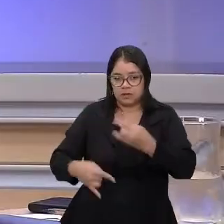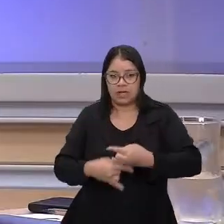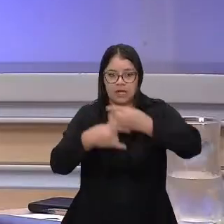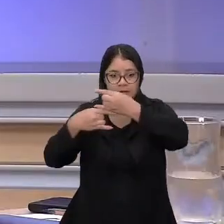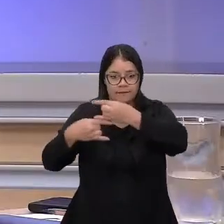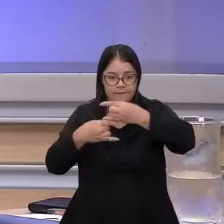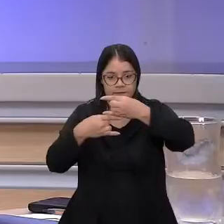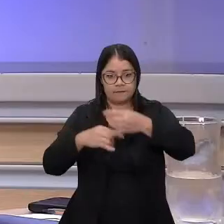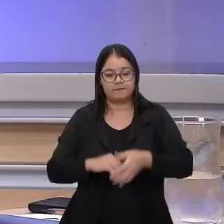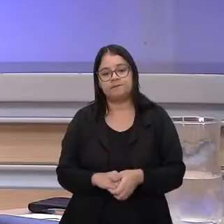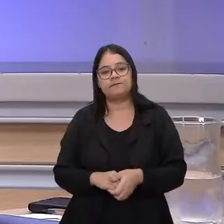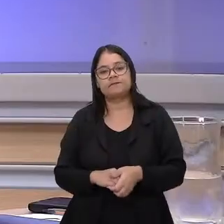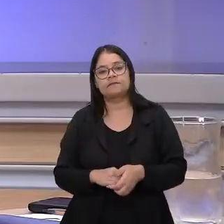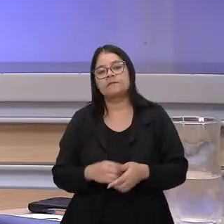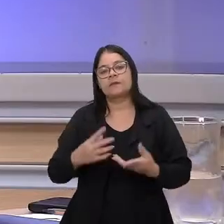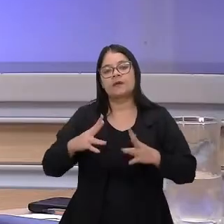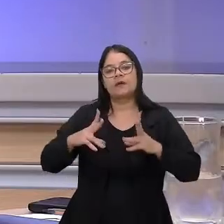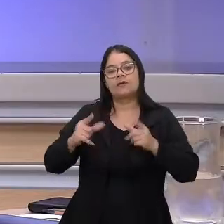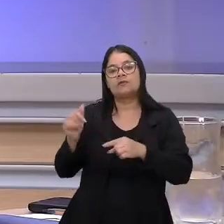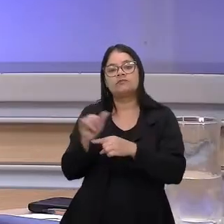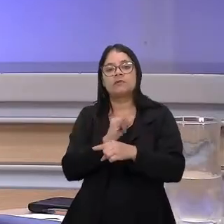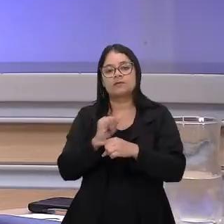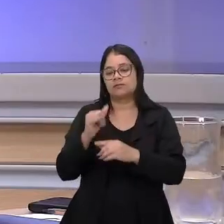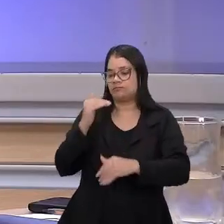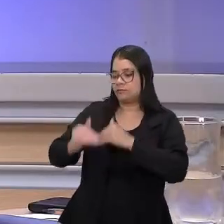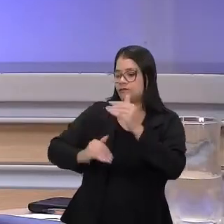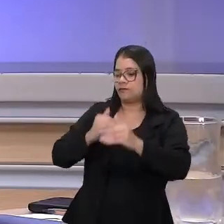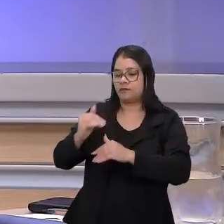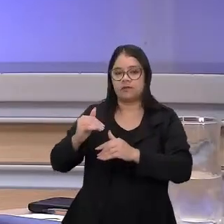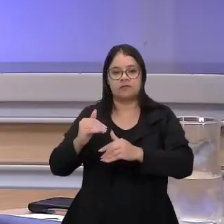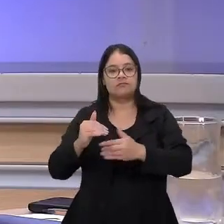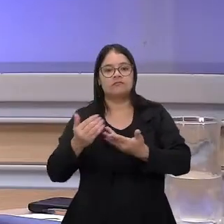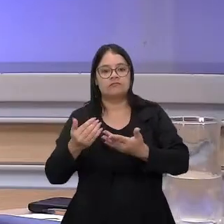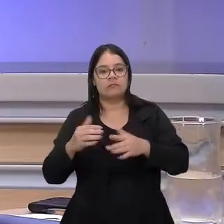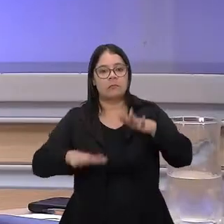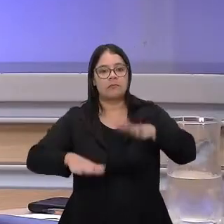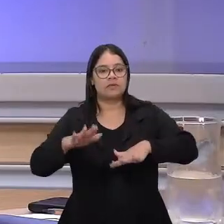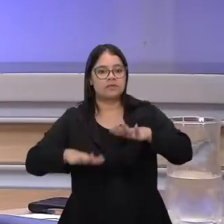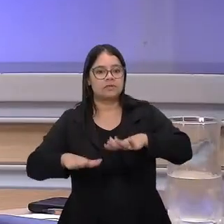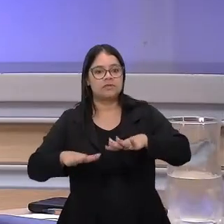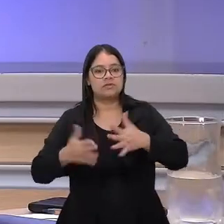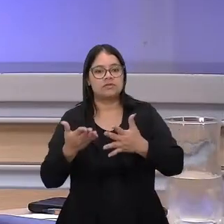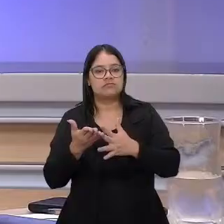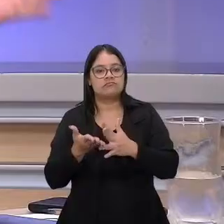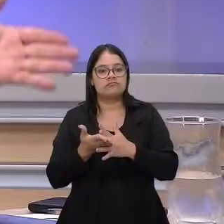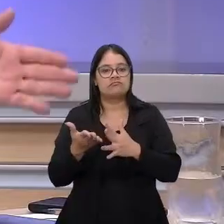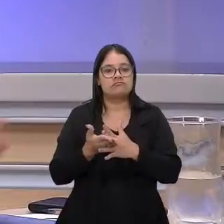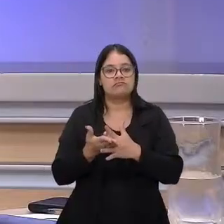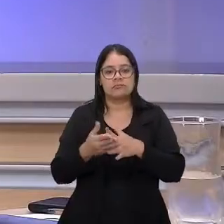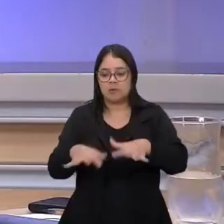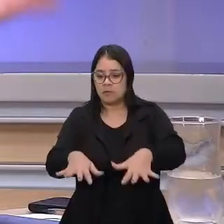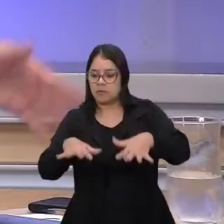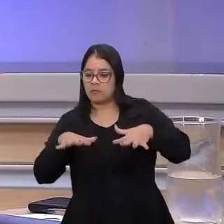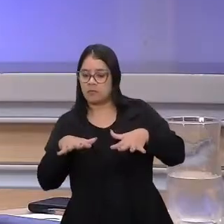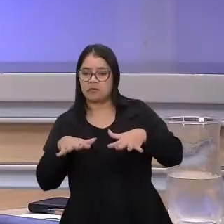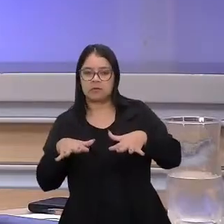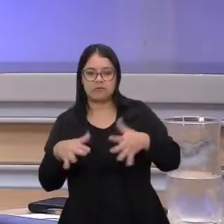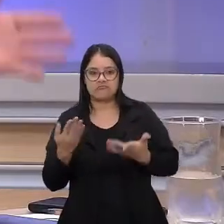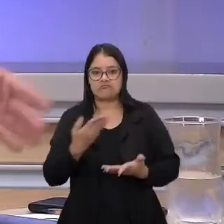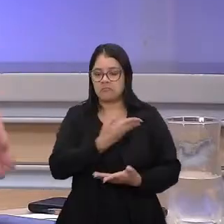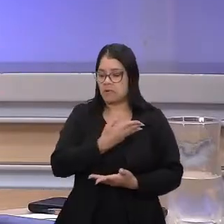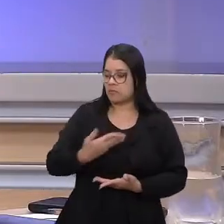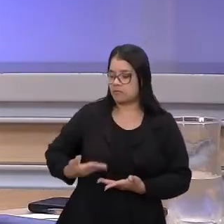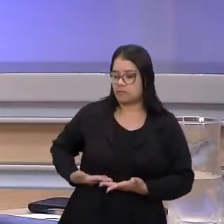ações que são, como são desenvolvidas ações mediante um público que certamente é